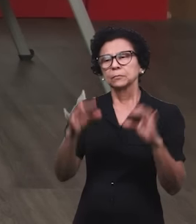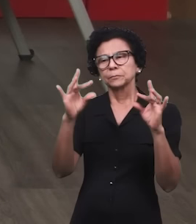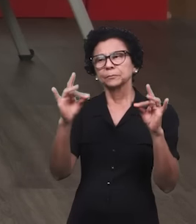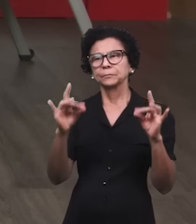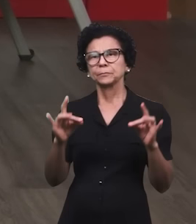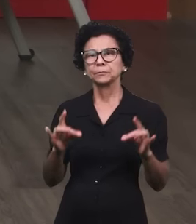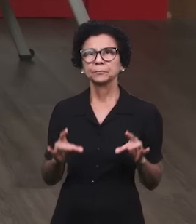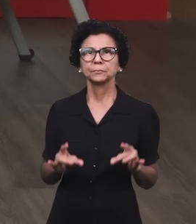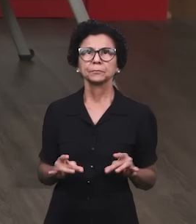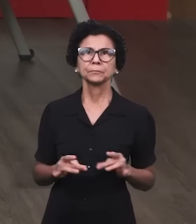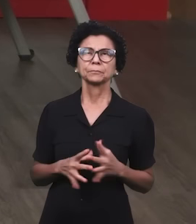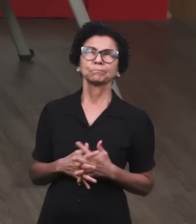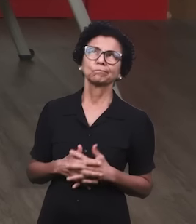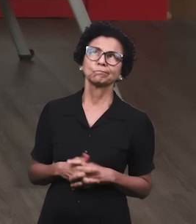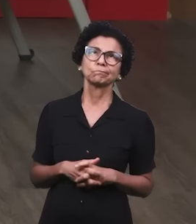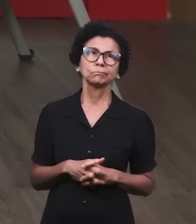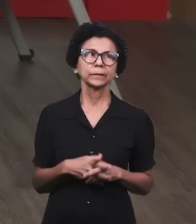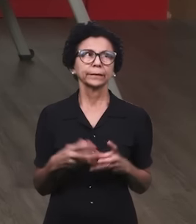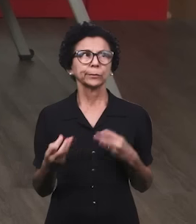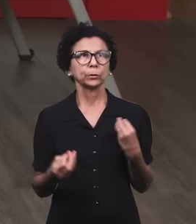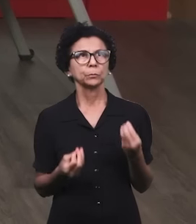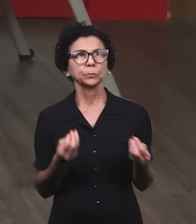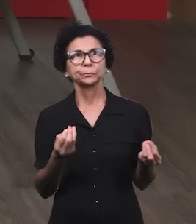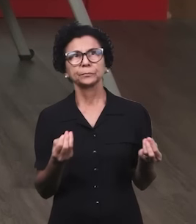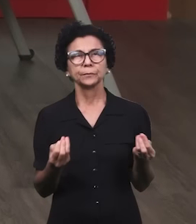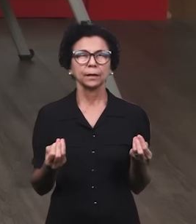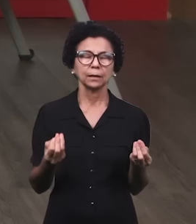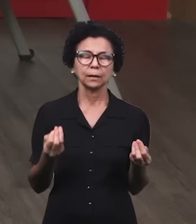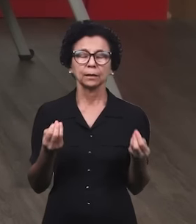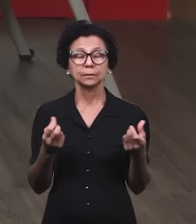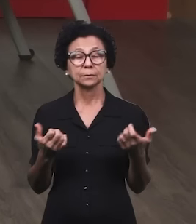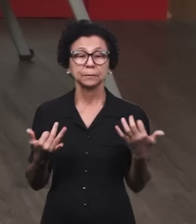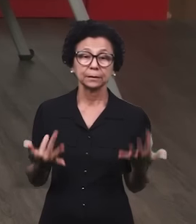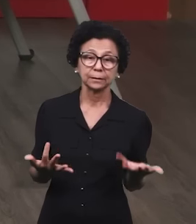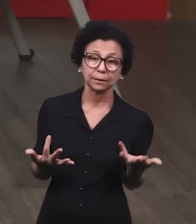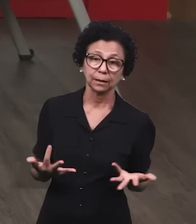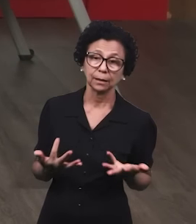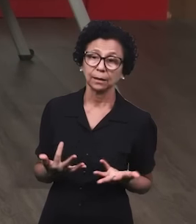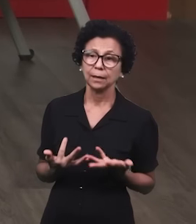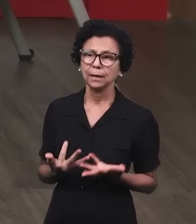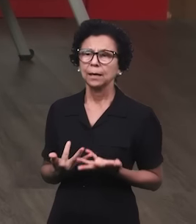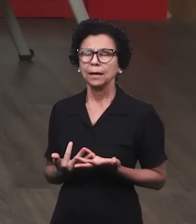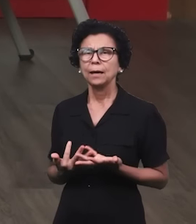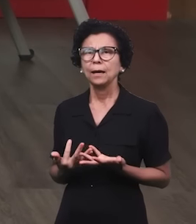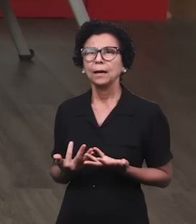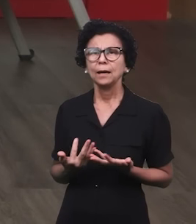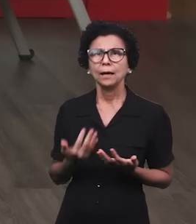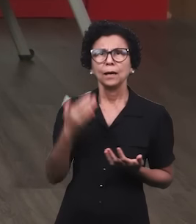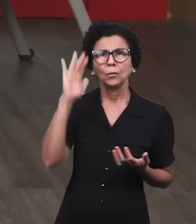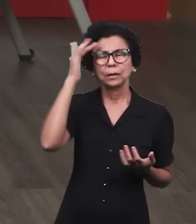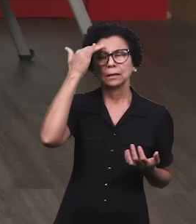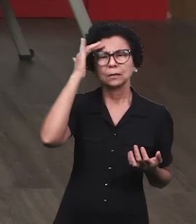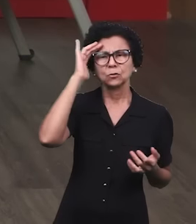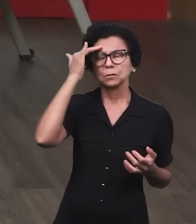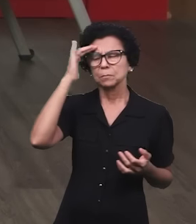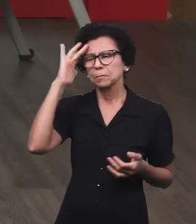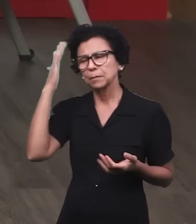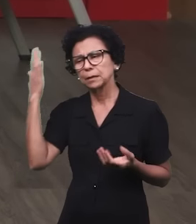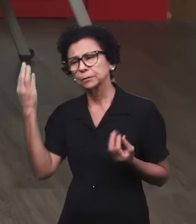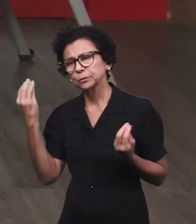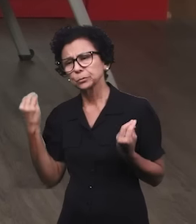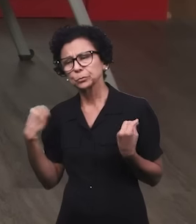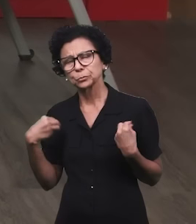nós podemos, assim, ter uma compreensão exata